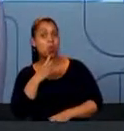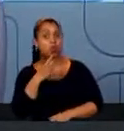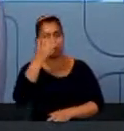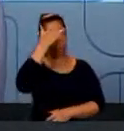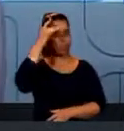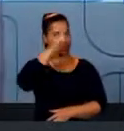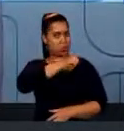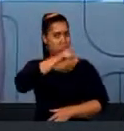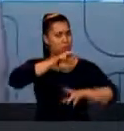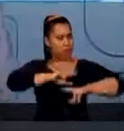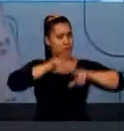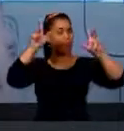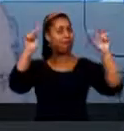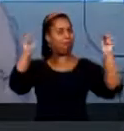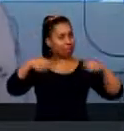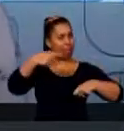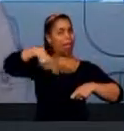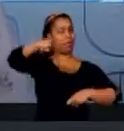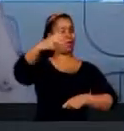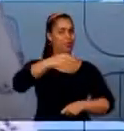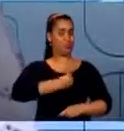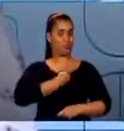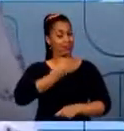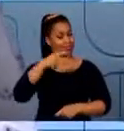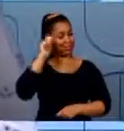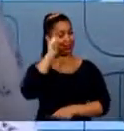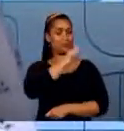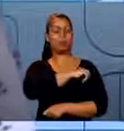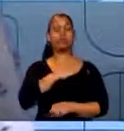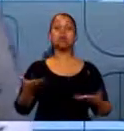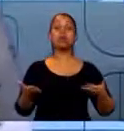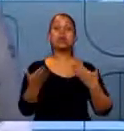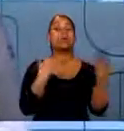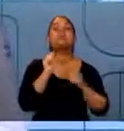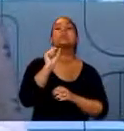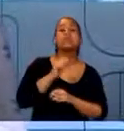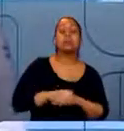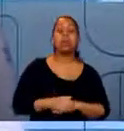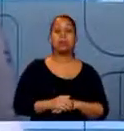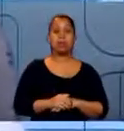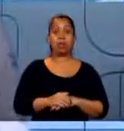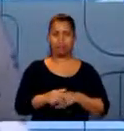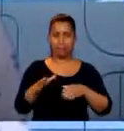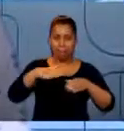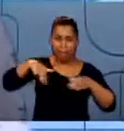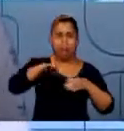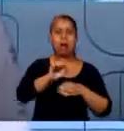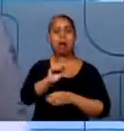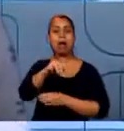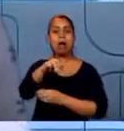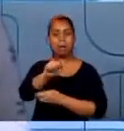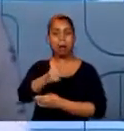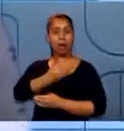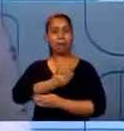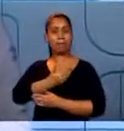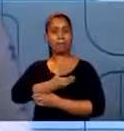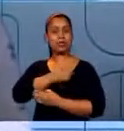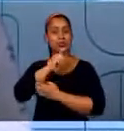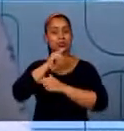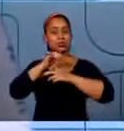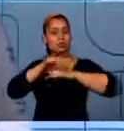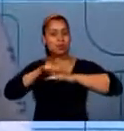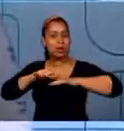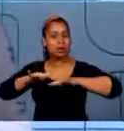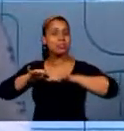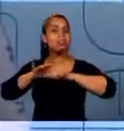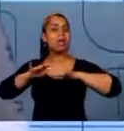sociedade aqui em São José do Rio Preto. Hoje eu converso com o pessoal da AMA, que é a Associação Amigos dos Mananciais. Se você nunca